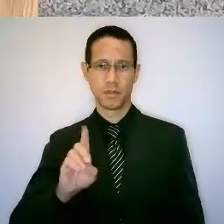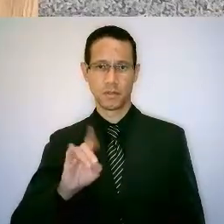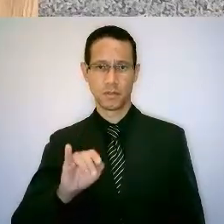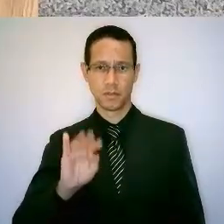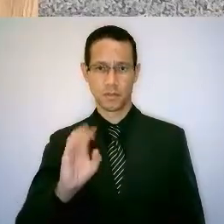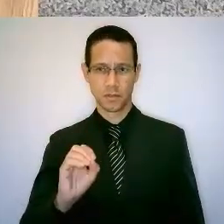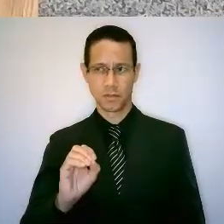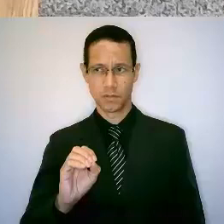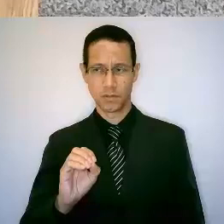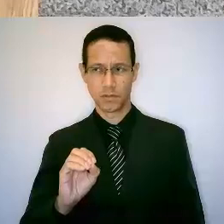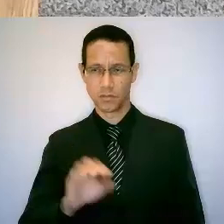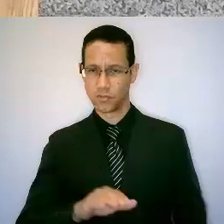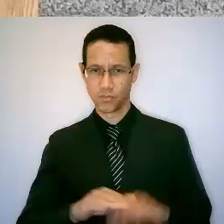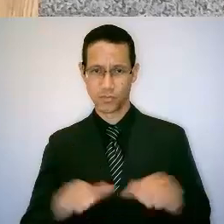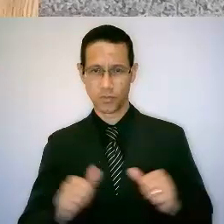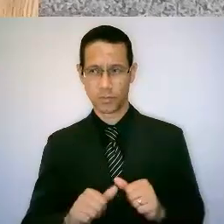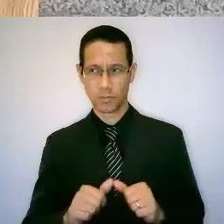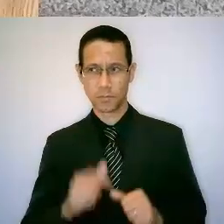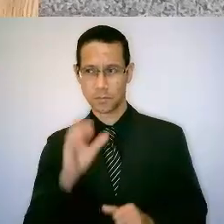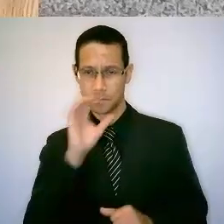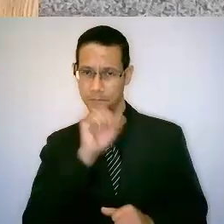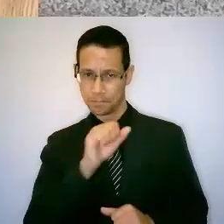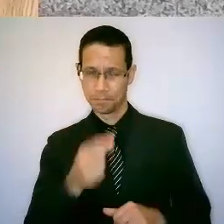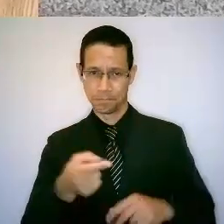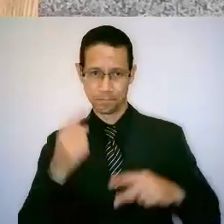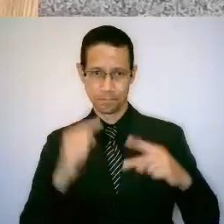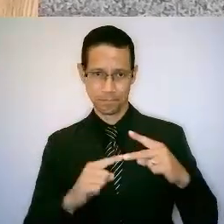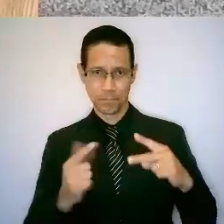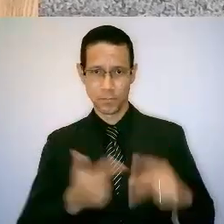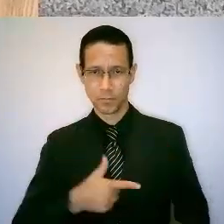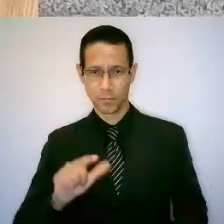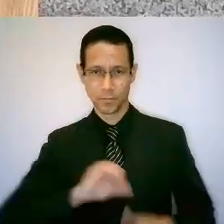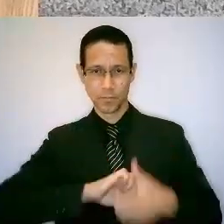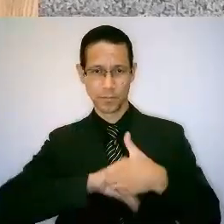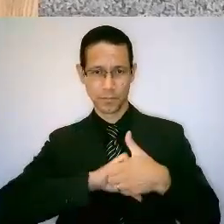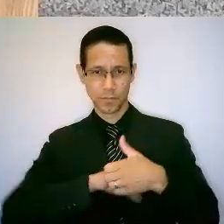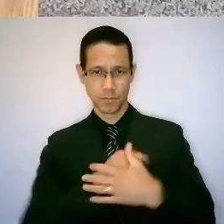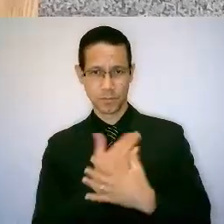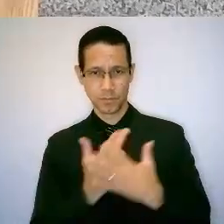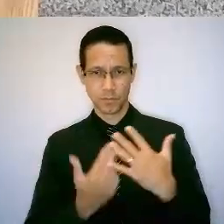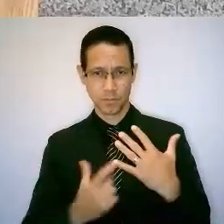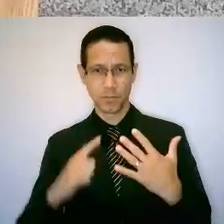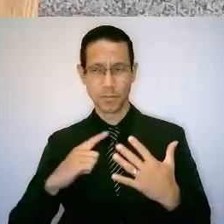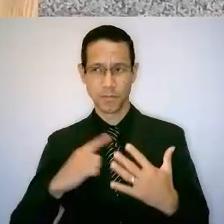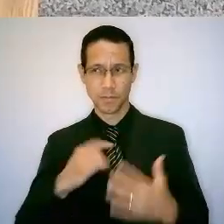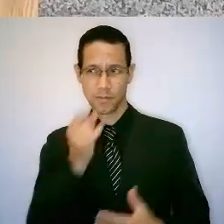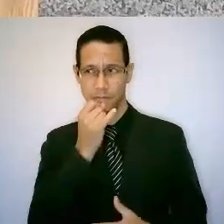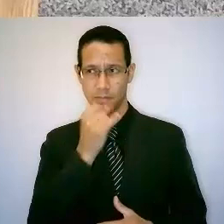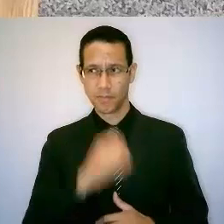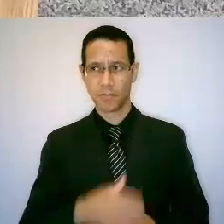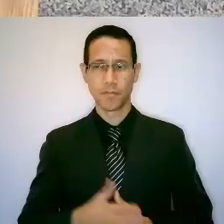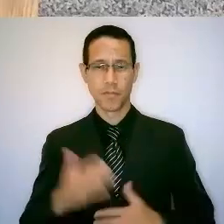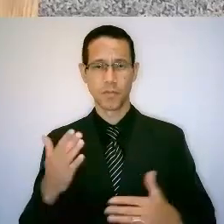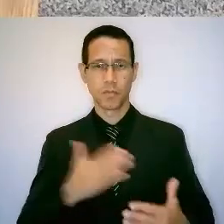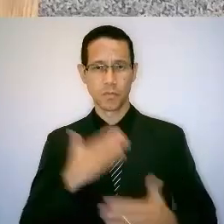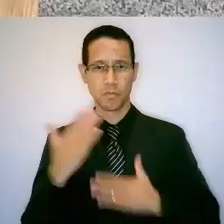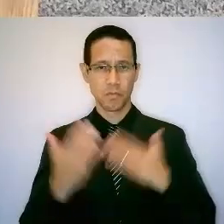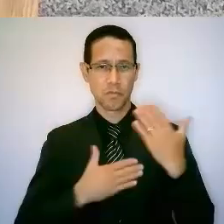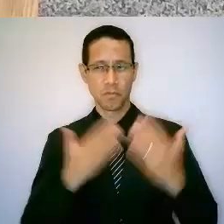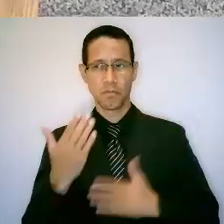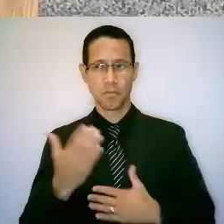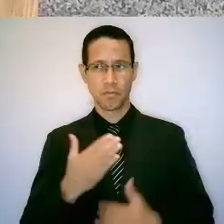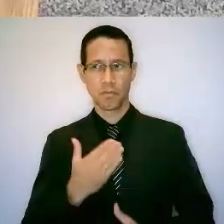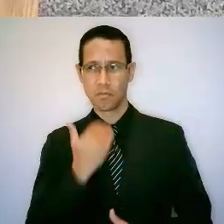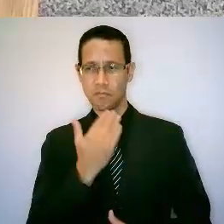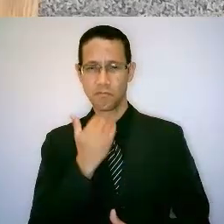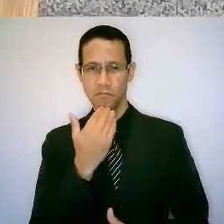rapidamente o nosso tempo é curto esse também para questões das qualificadoras há uma qualificadora aqui de surpresa Essence de meio que dificultou impossibilitou a